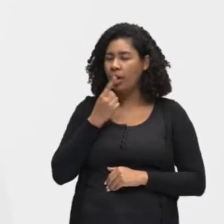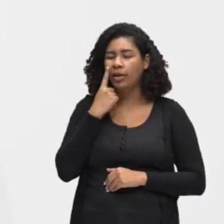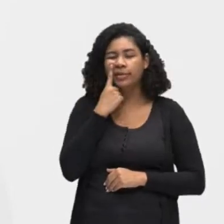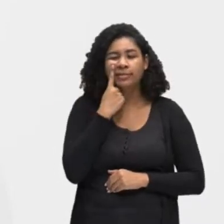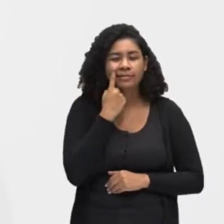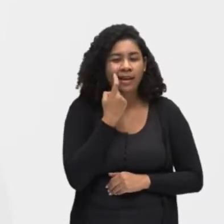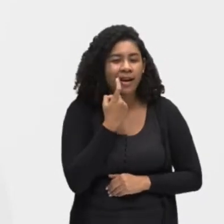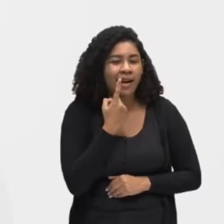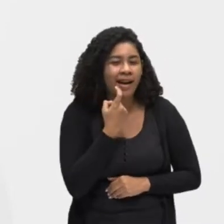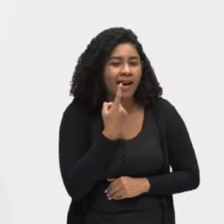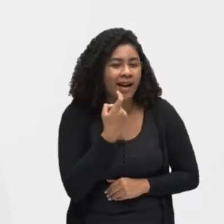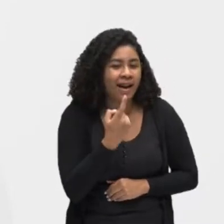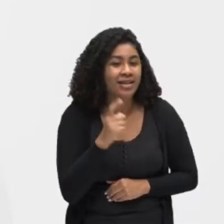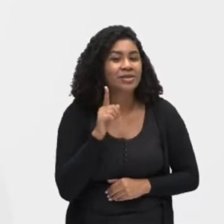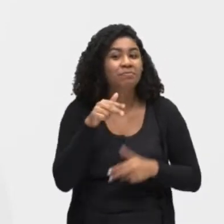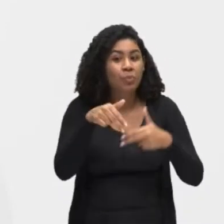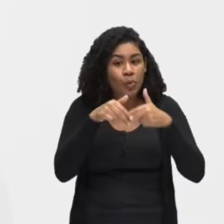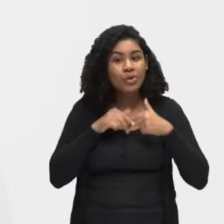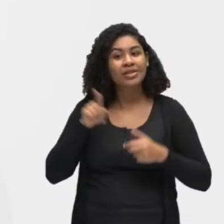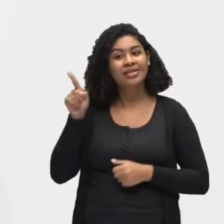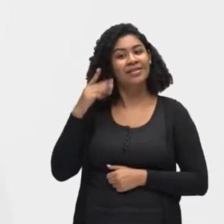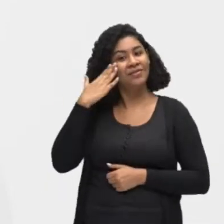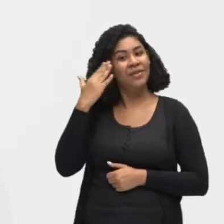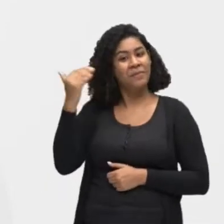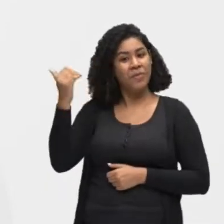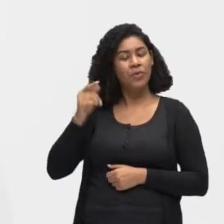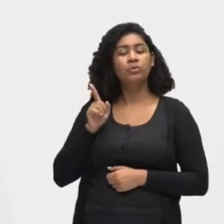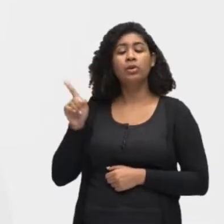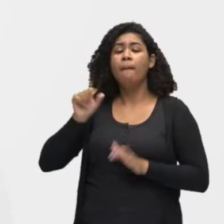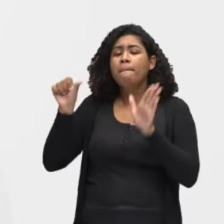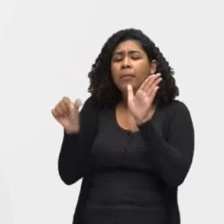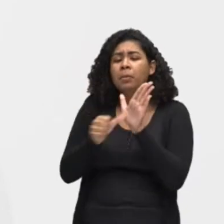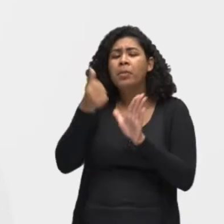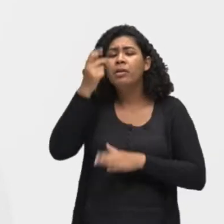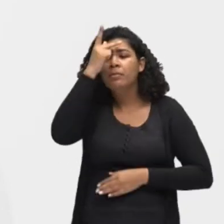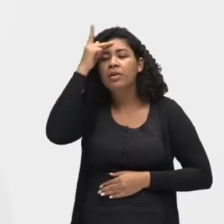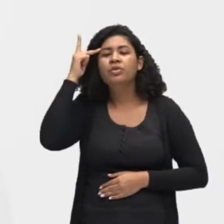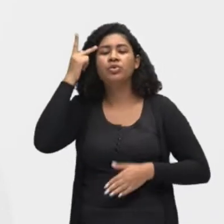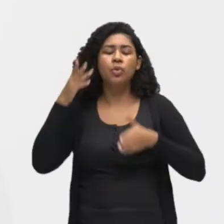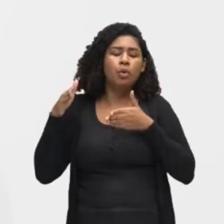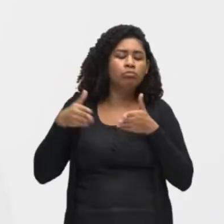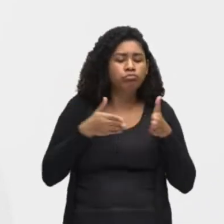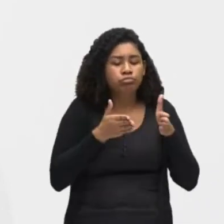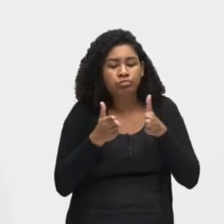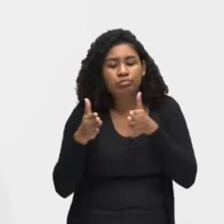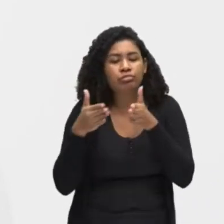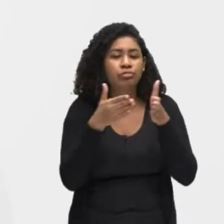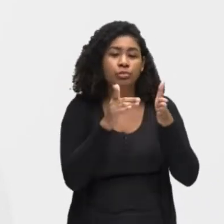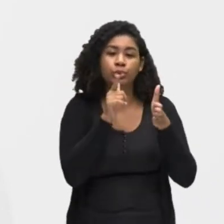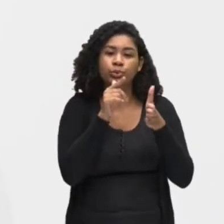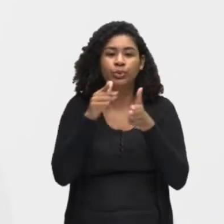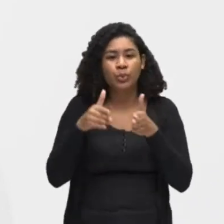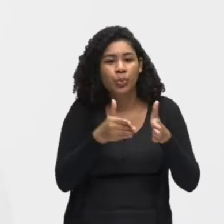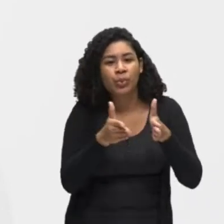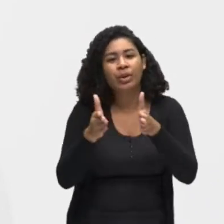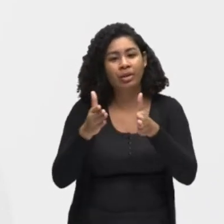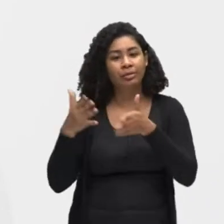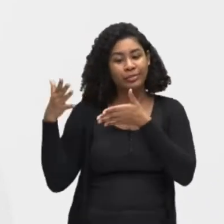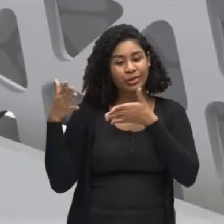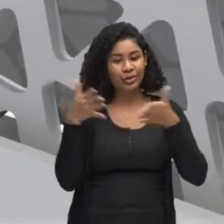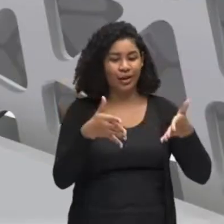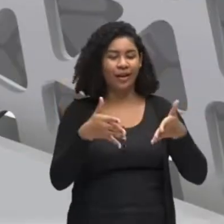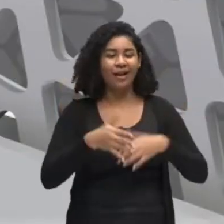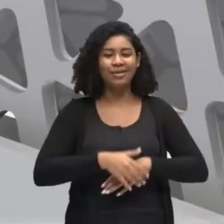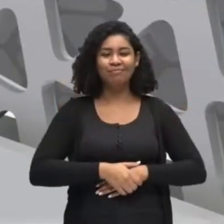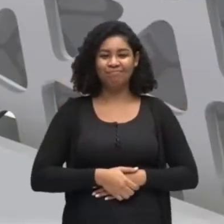que ele é famosíssimo, o primeiro europeu a navegar pelo rio Amazonas, mas os meus alunos do 7º ano, com certeza aí nas suas